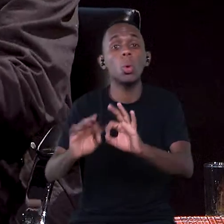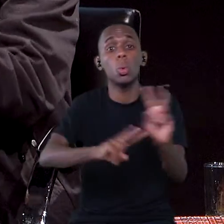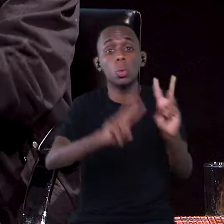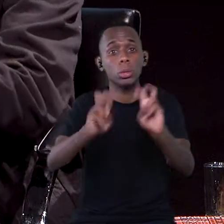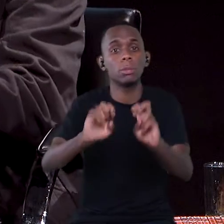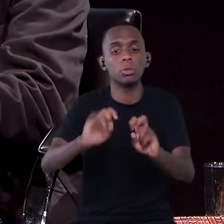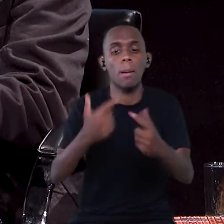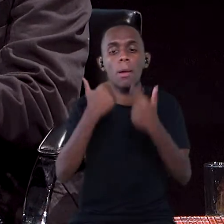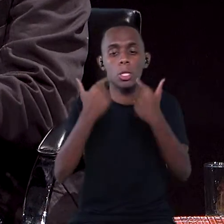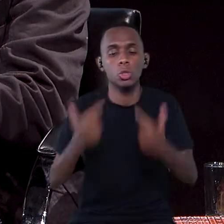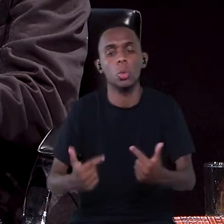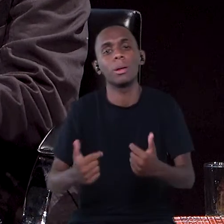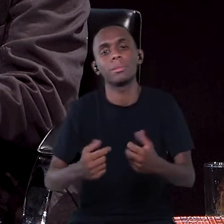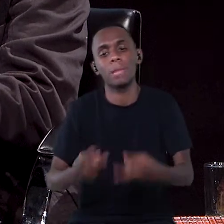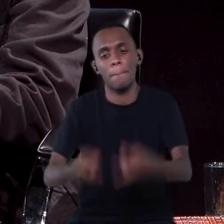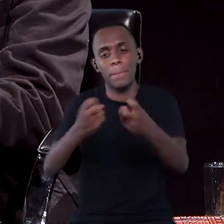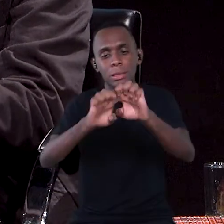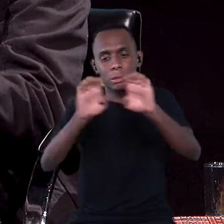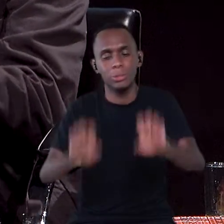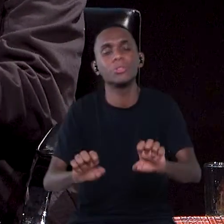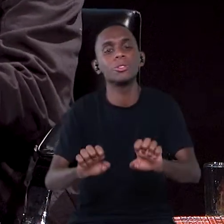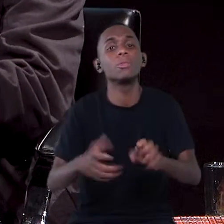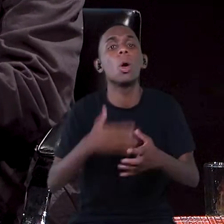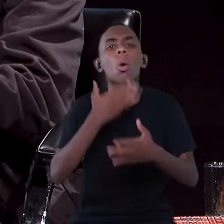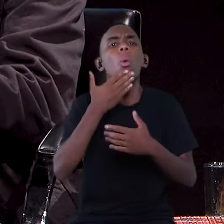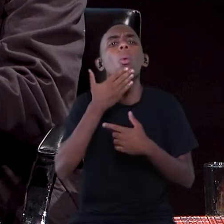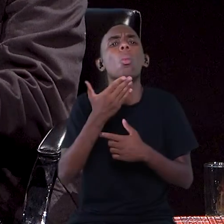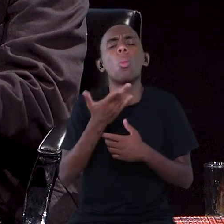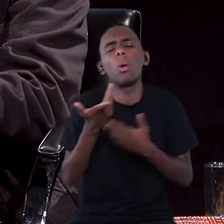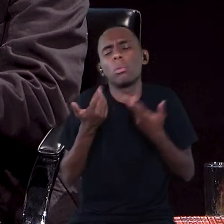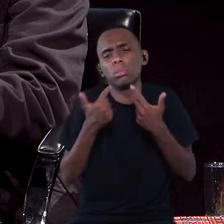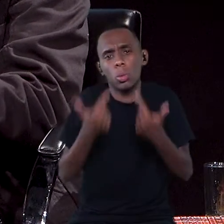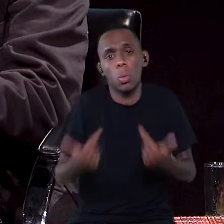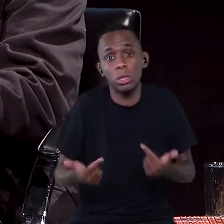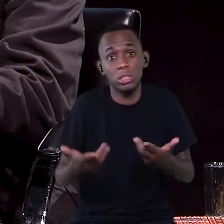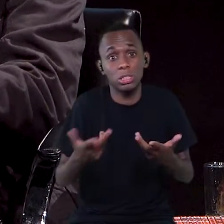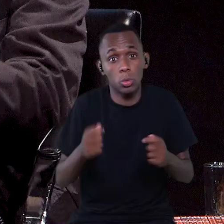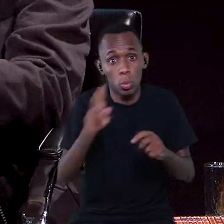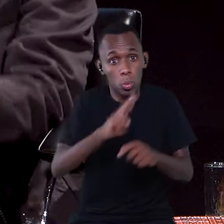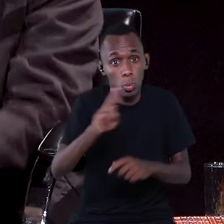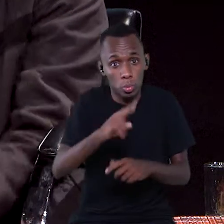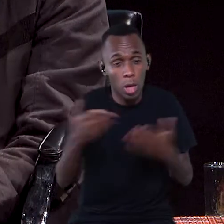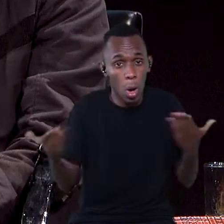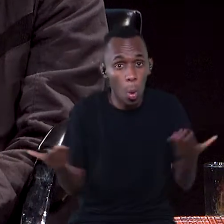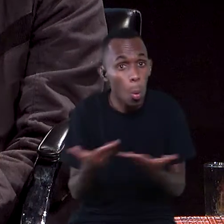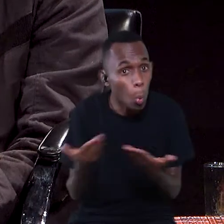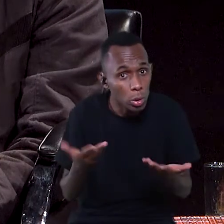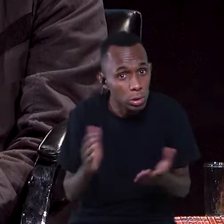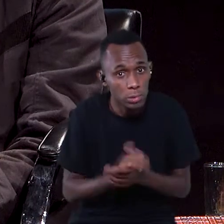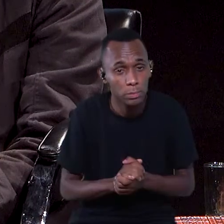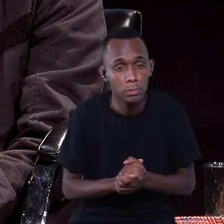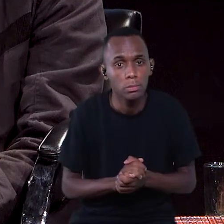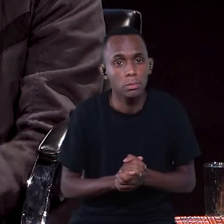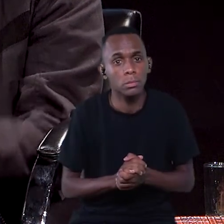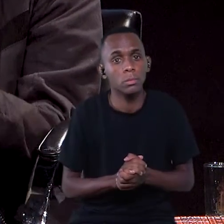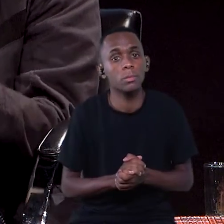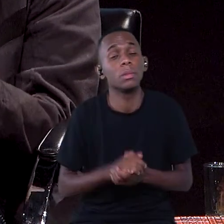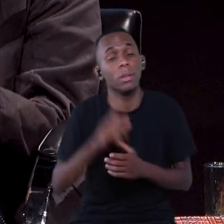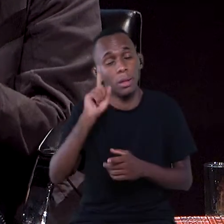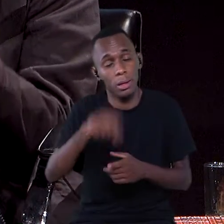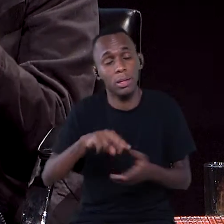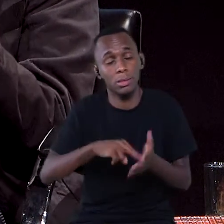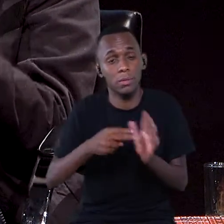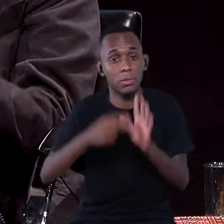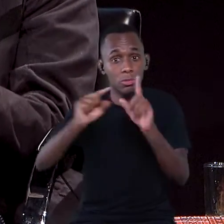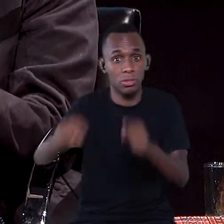na estrutura da linguagem. Que linguagens tem usado hoje para falar de populações afrodiaspóricas? Eu acho que é um